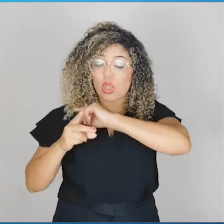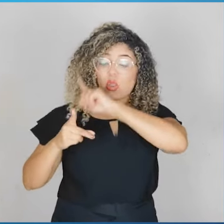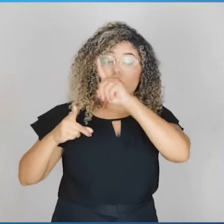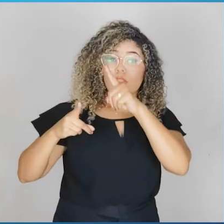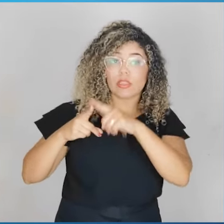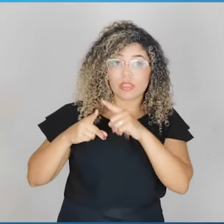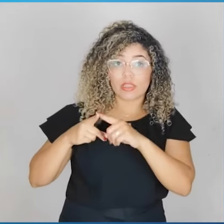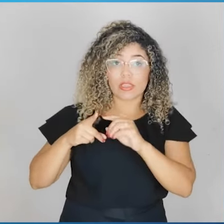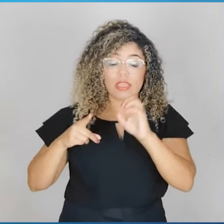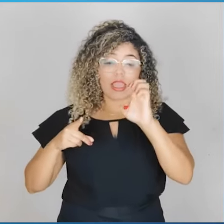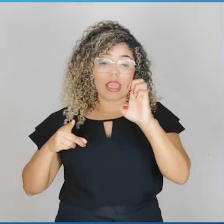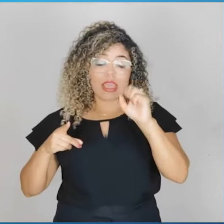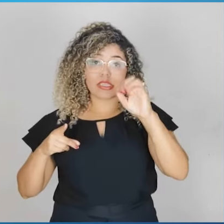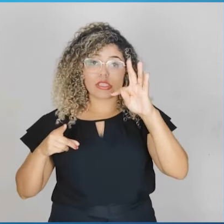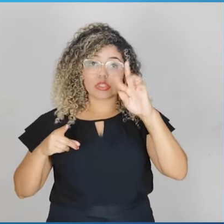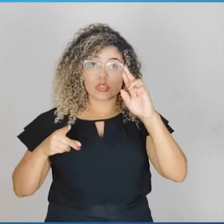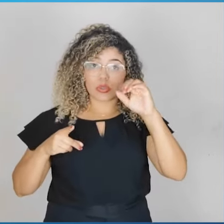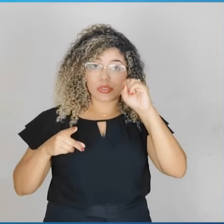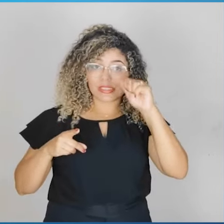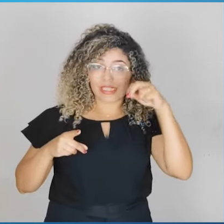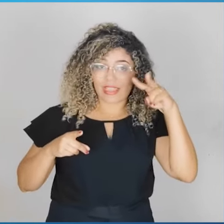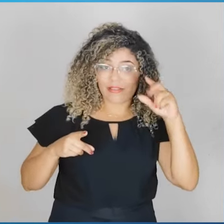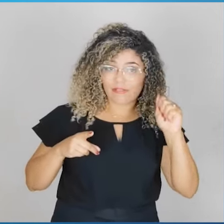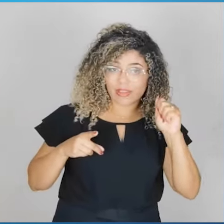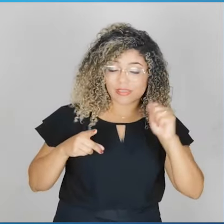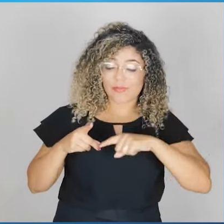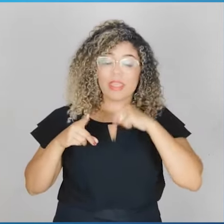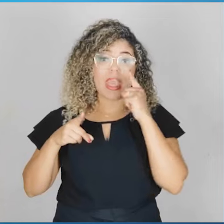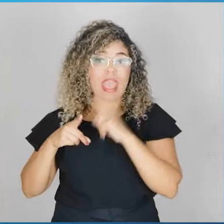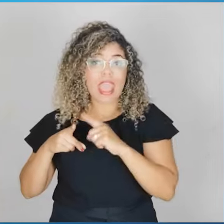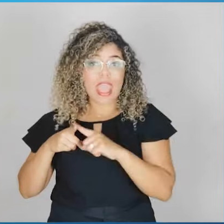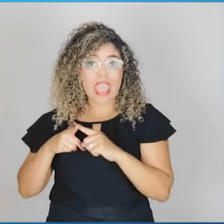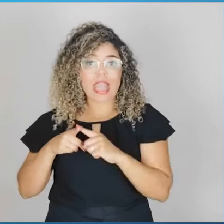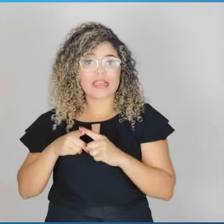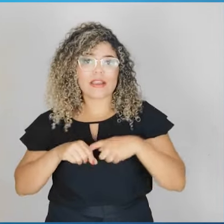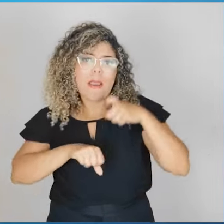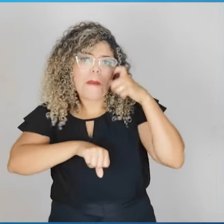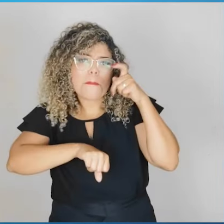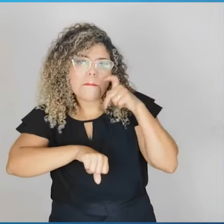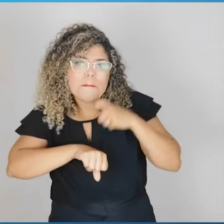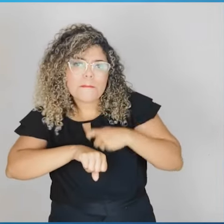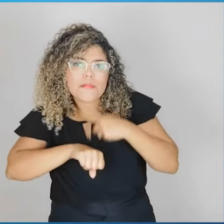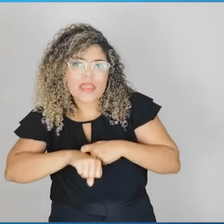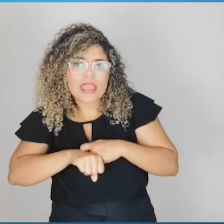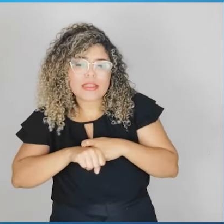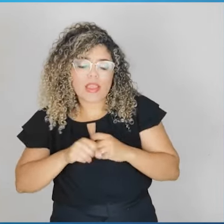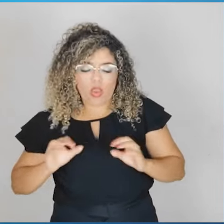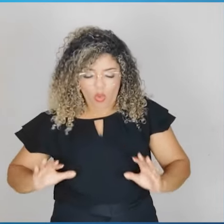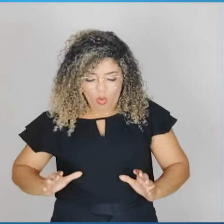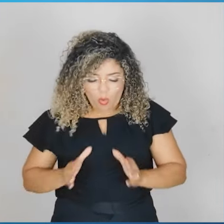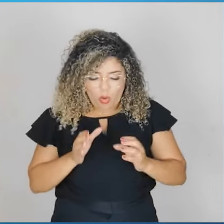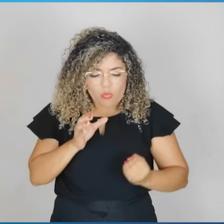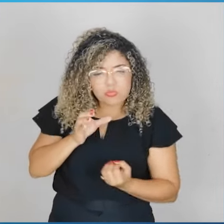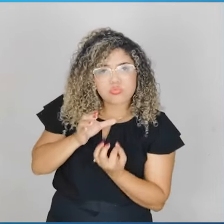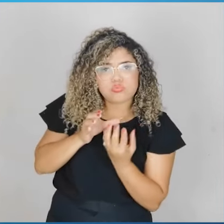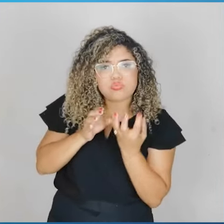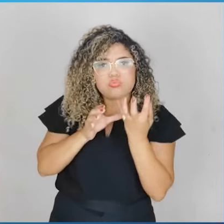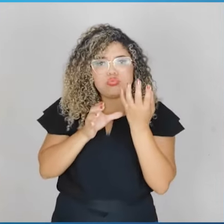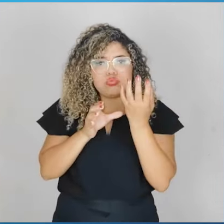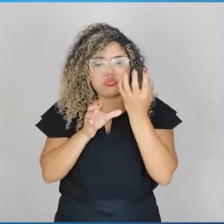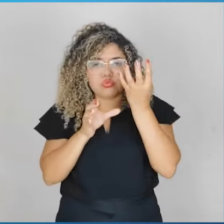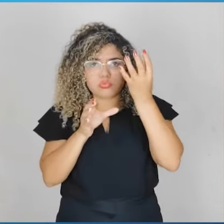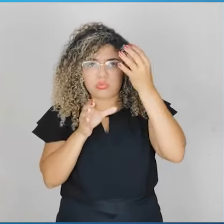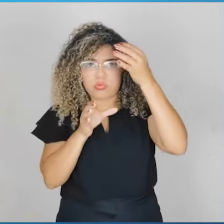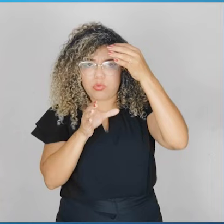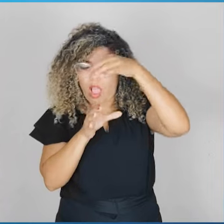rochas extrusivas são as rochas que são formadas pelo magma solidificado na superfície. Aqui nós temos, então, o magma expelido pelo